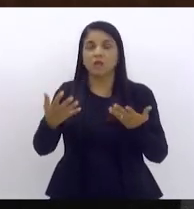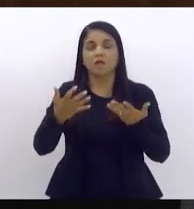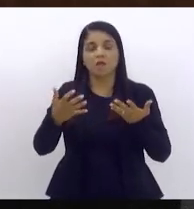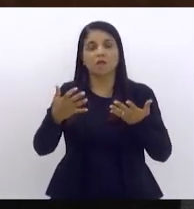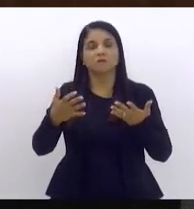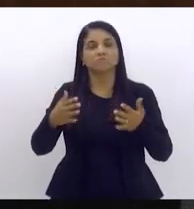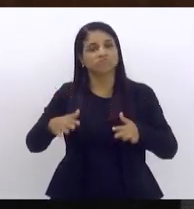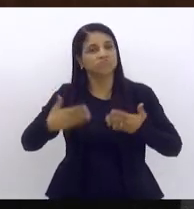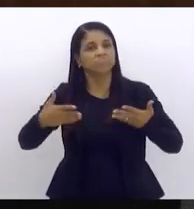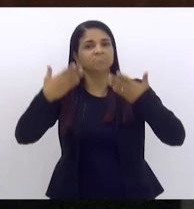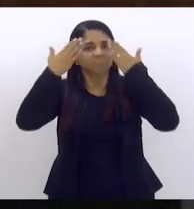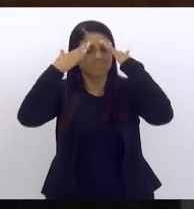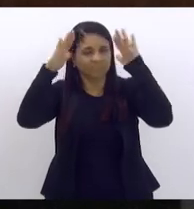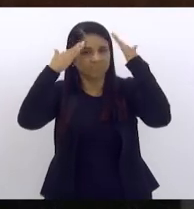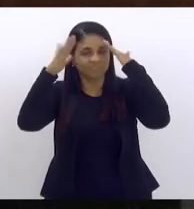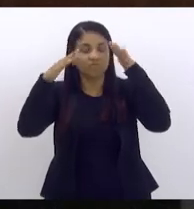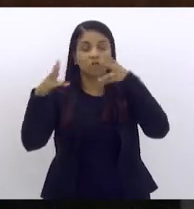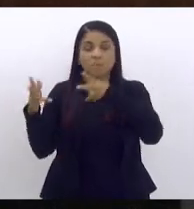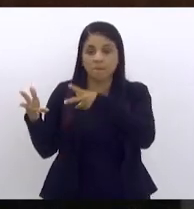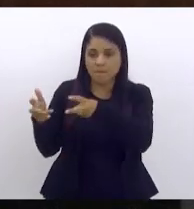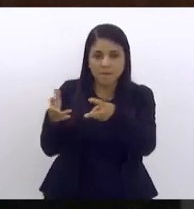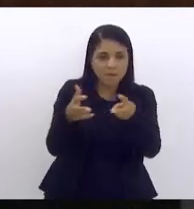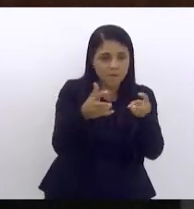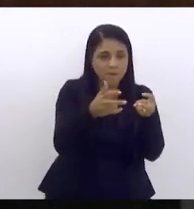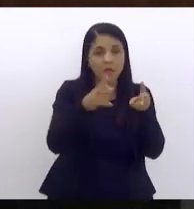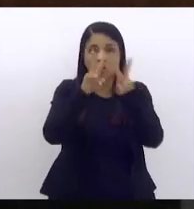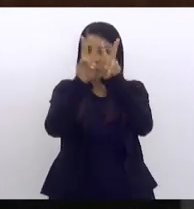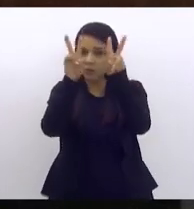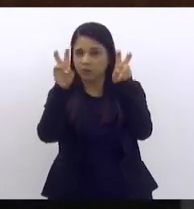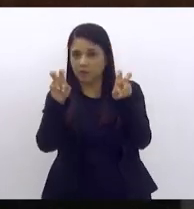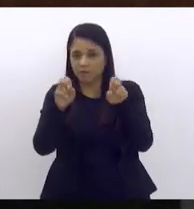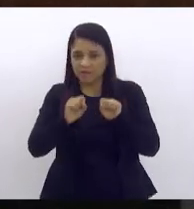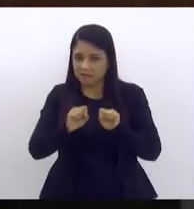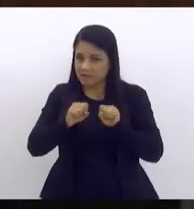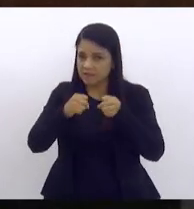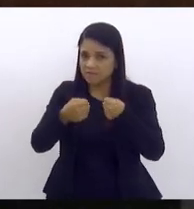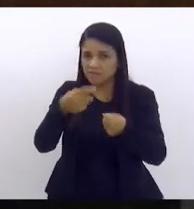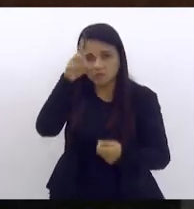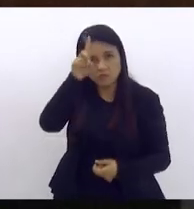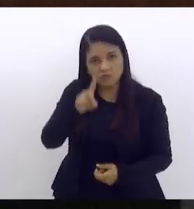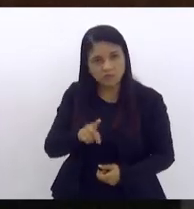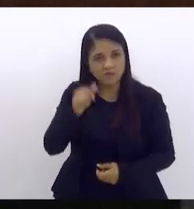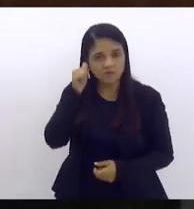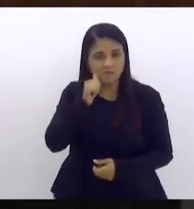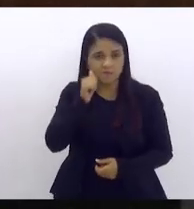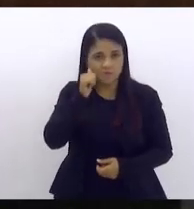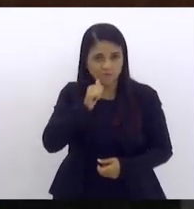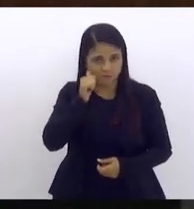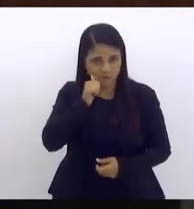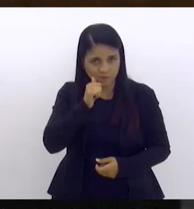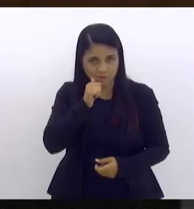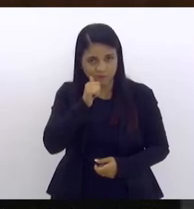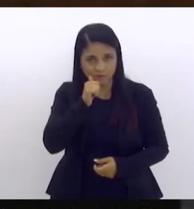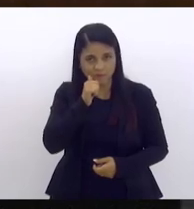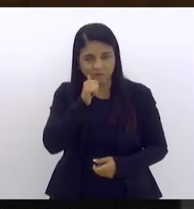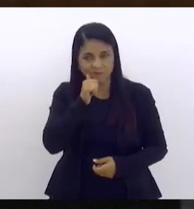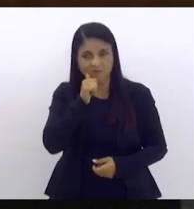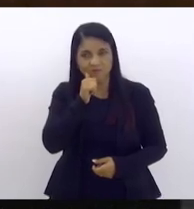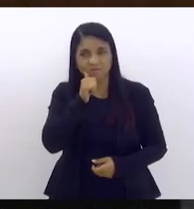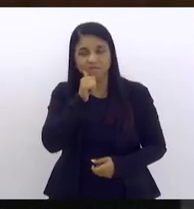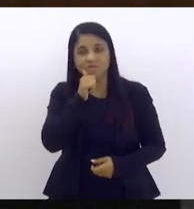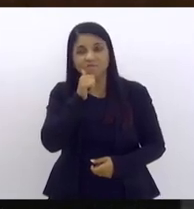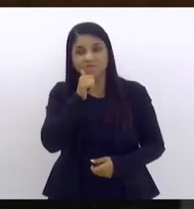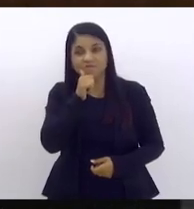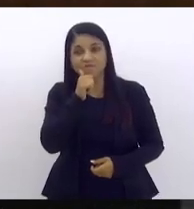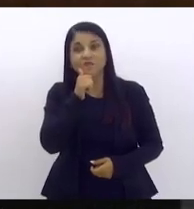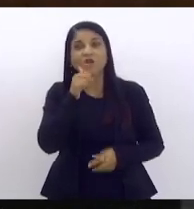alegria e o meu contentamento de observar que o tema da defesa dos direitos das mulheres, da promoção da emancipação das